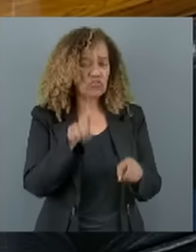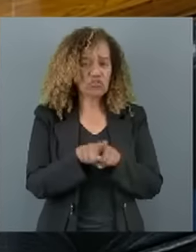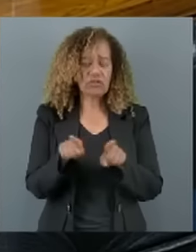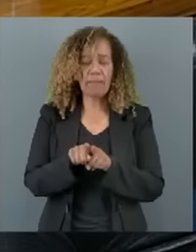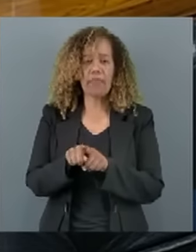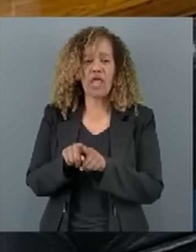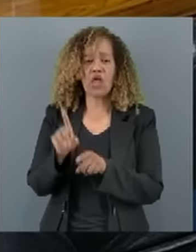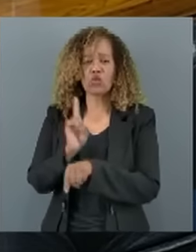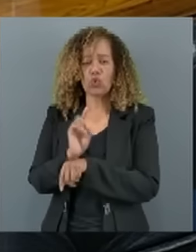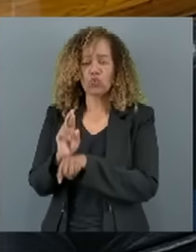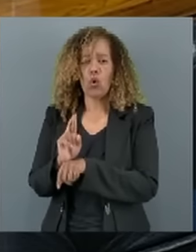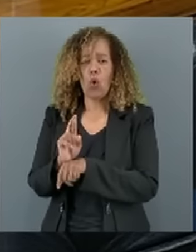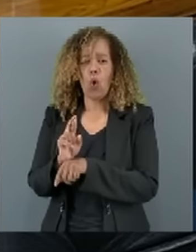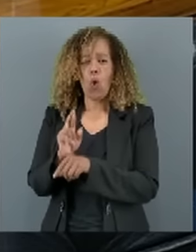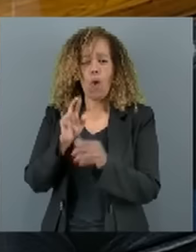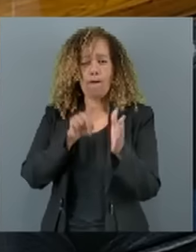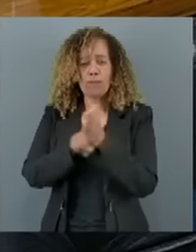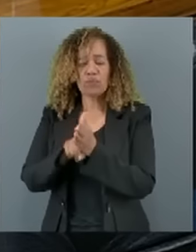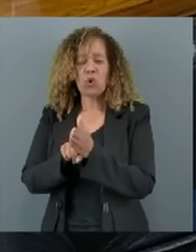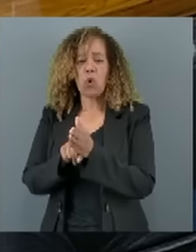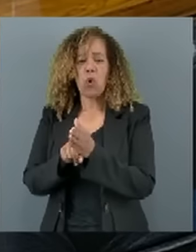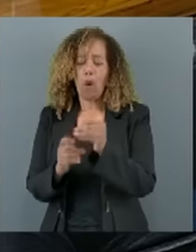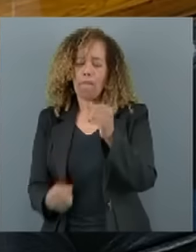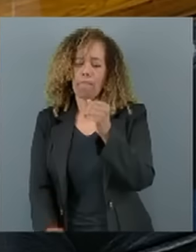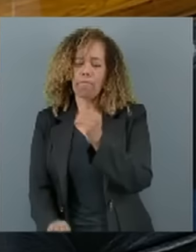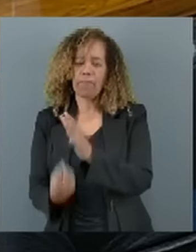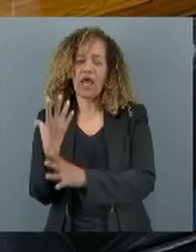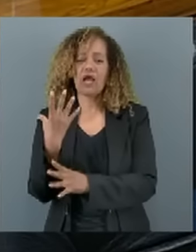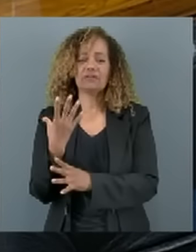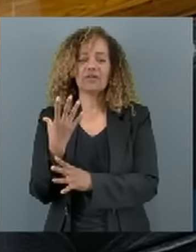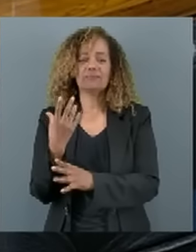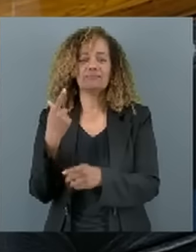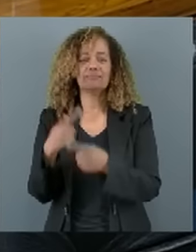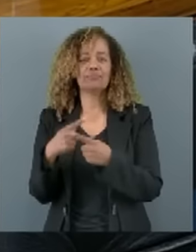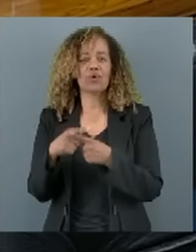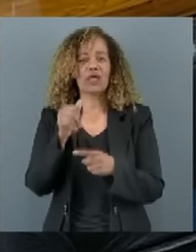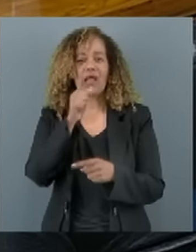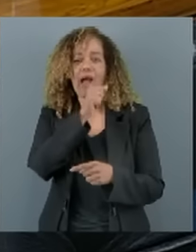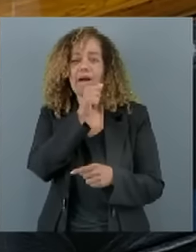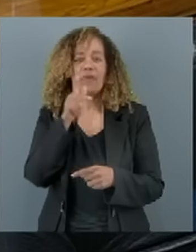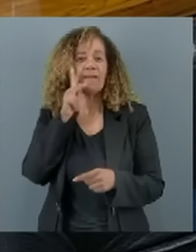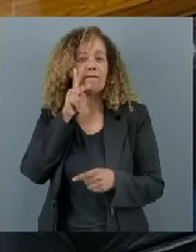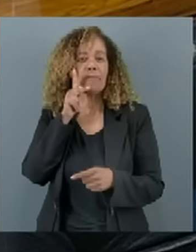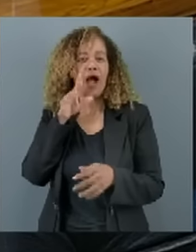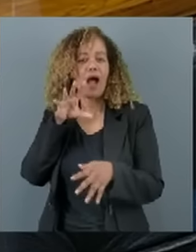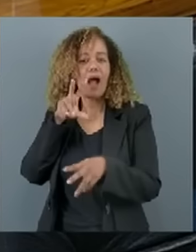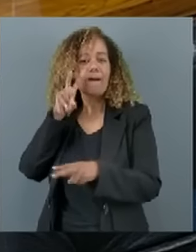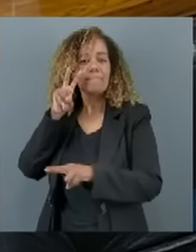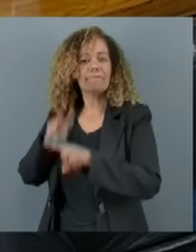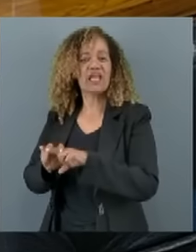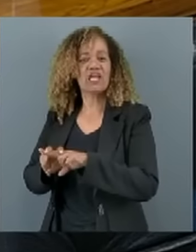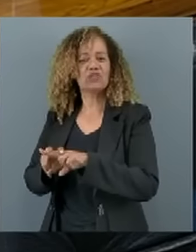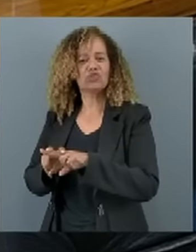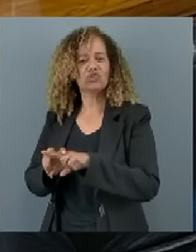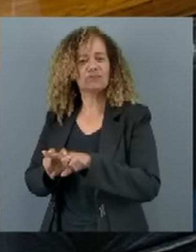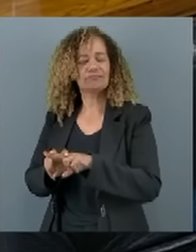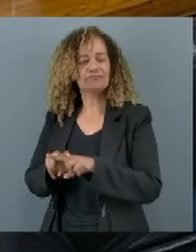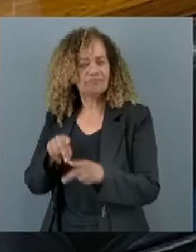chamado plante que o Amapá te prende sabe por em